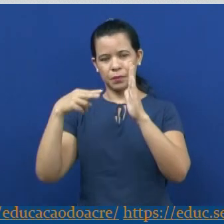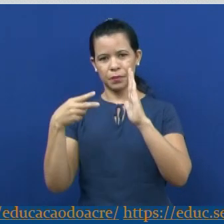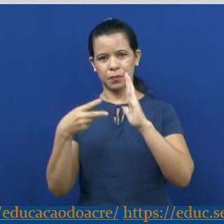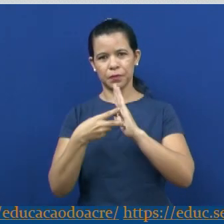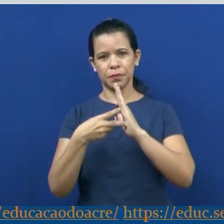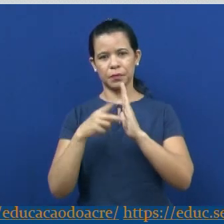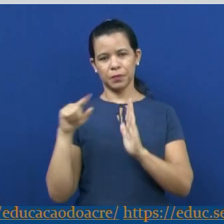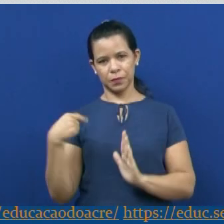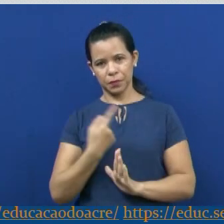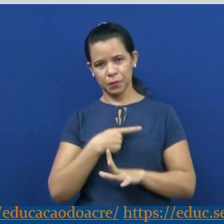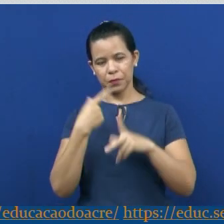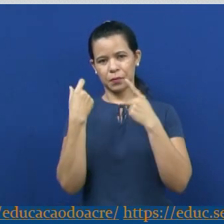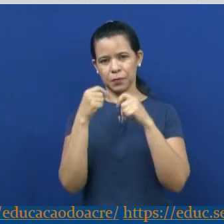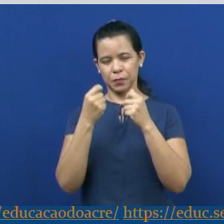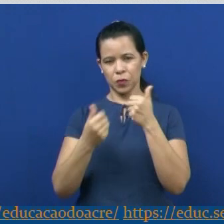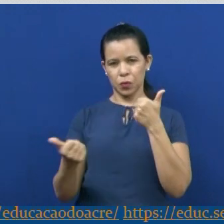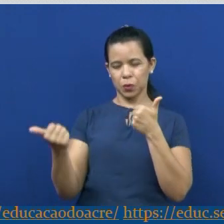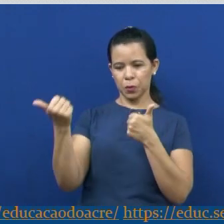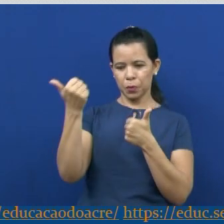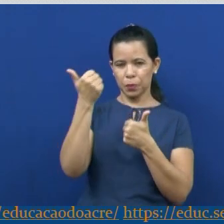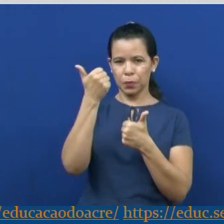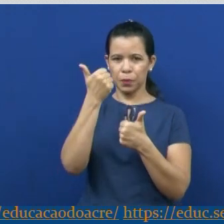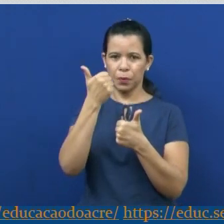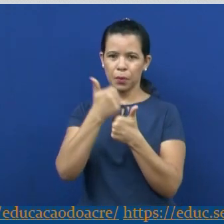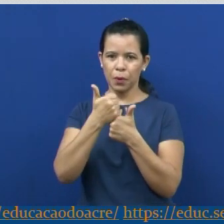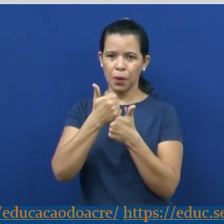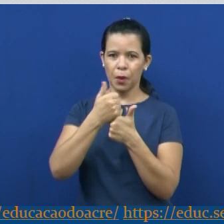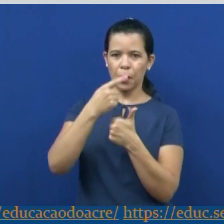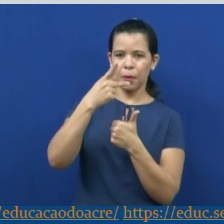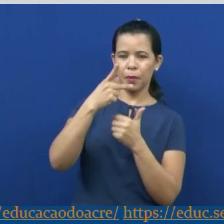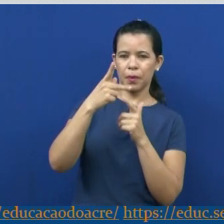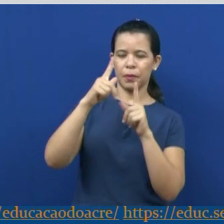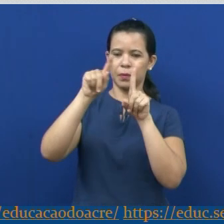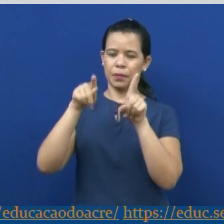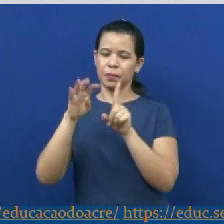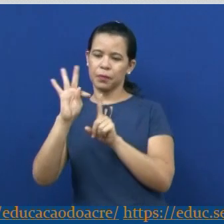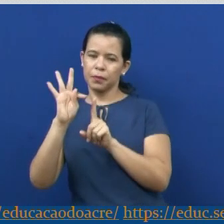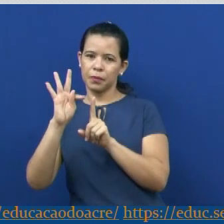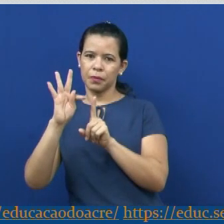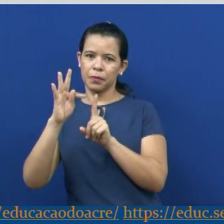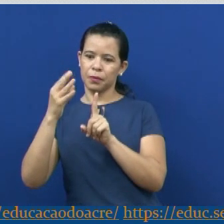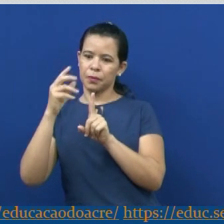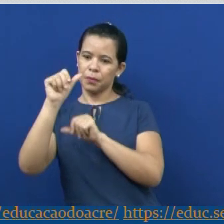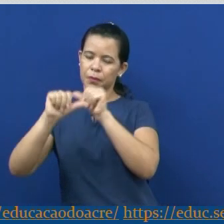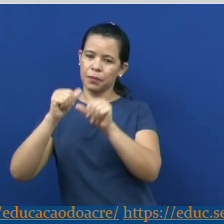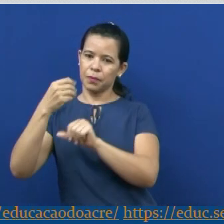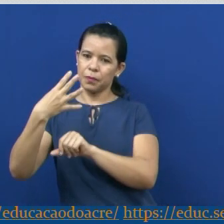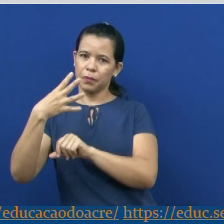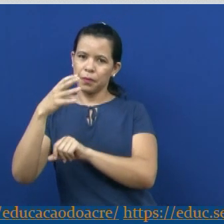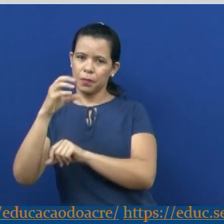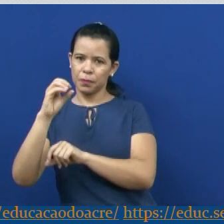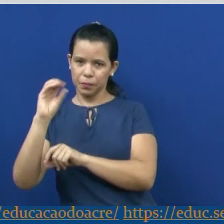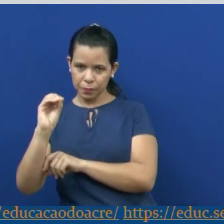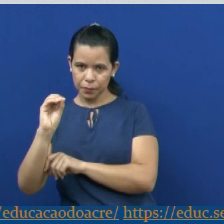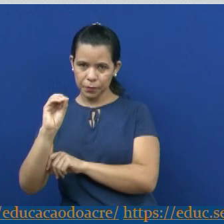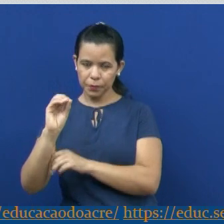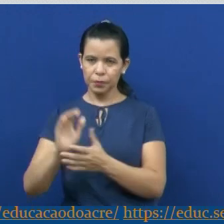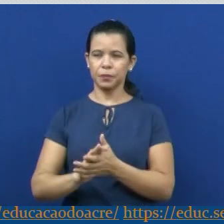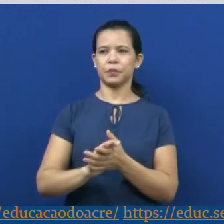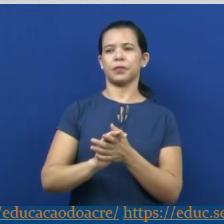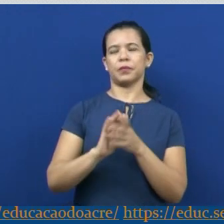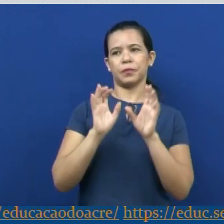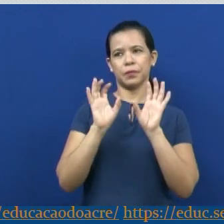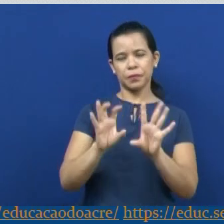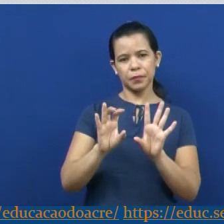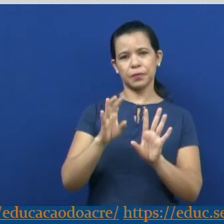nós temos que substituir essa p de t por 400. Então ela ficará da seguinte maneira.